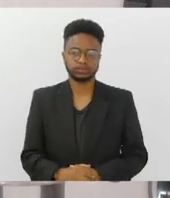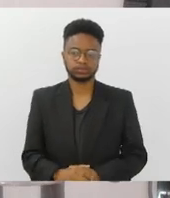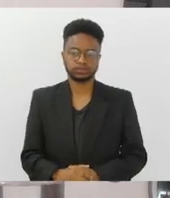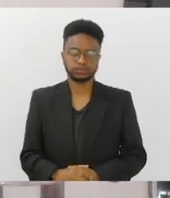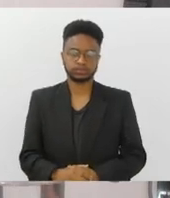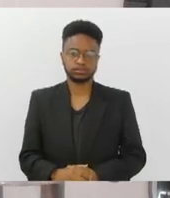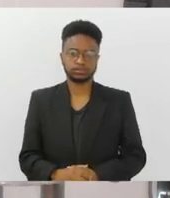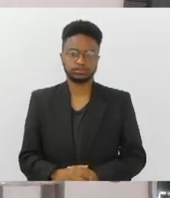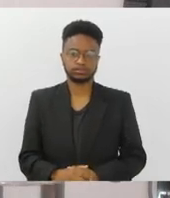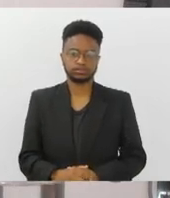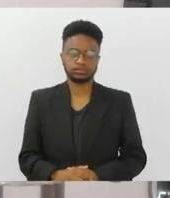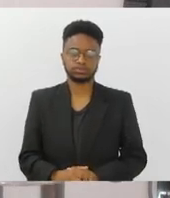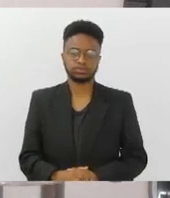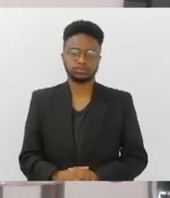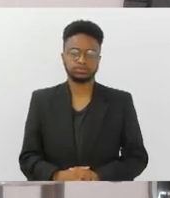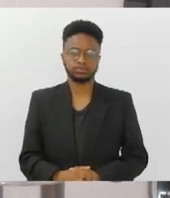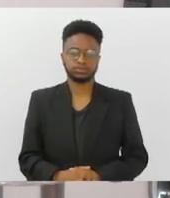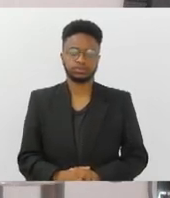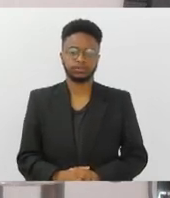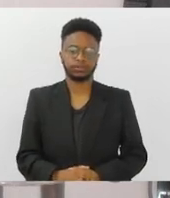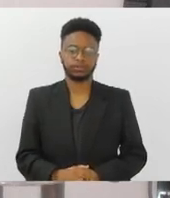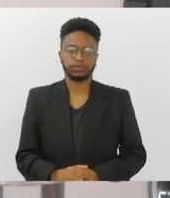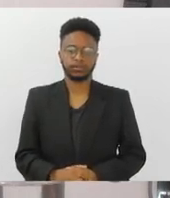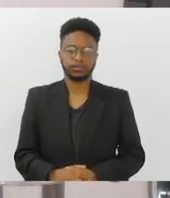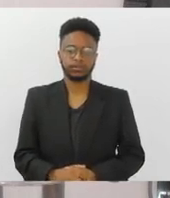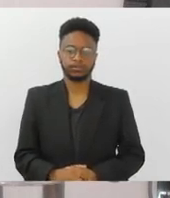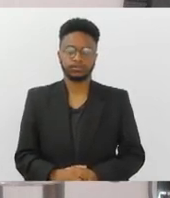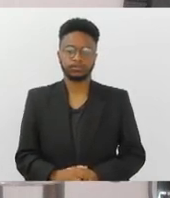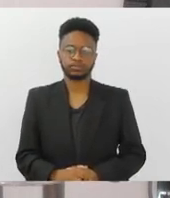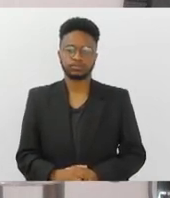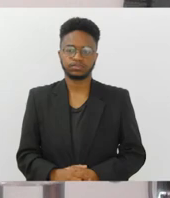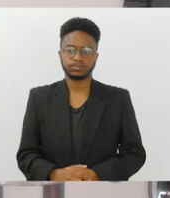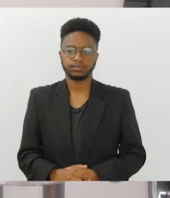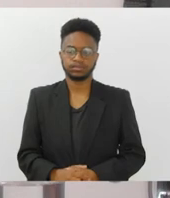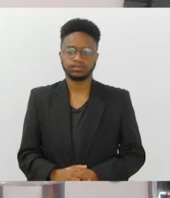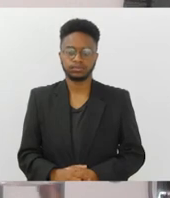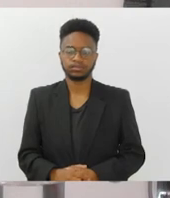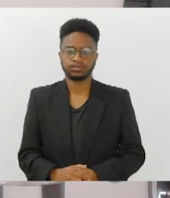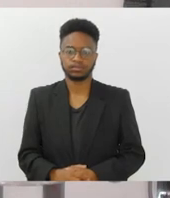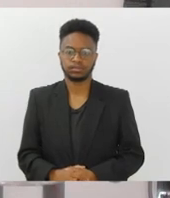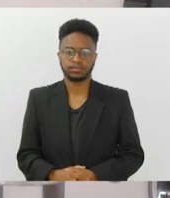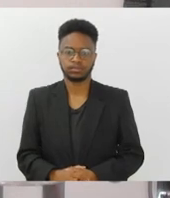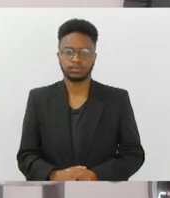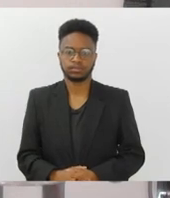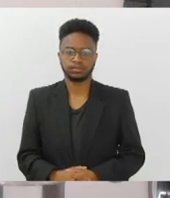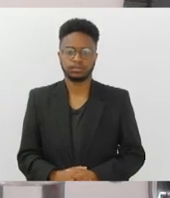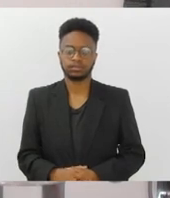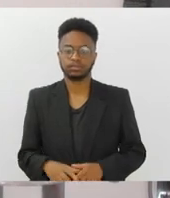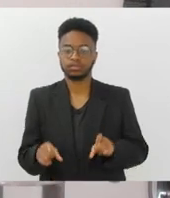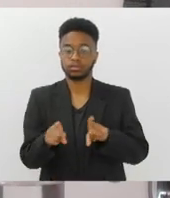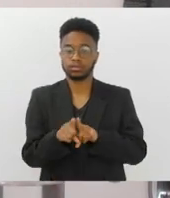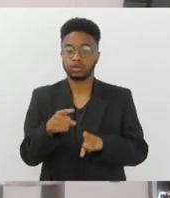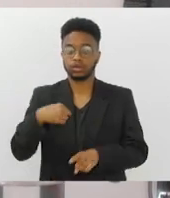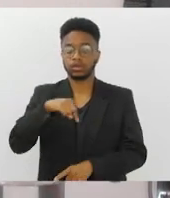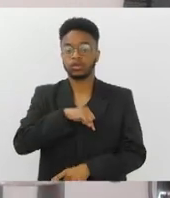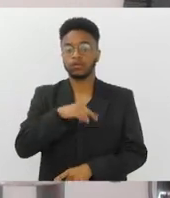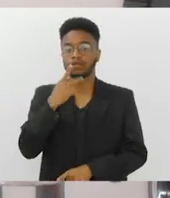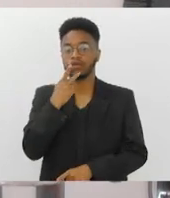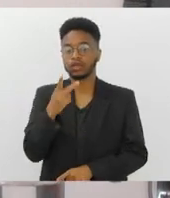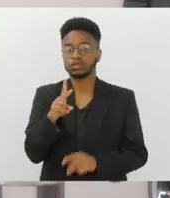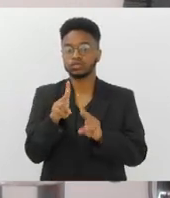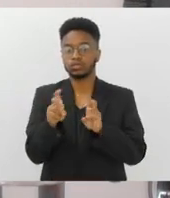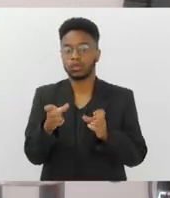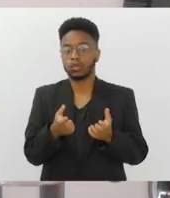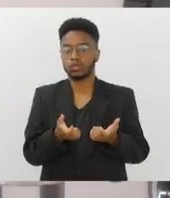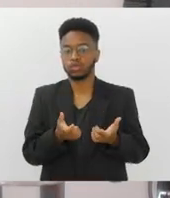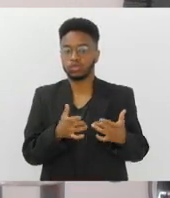tende a produzir menos leite. E, bom, a gente também falou um pouco sobre doação a